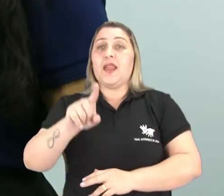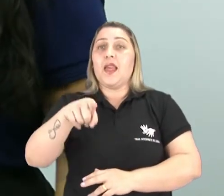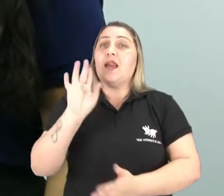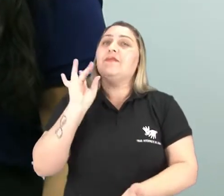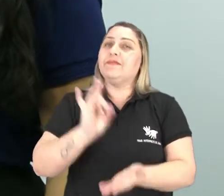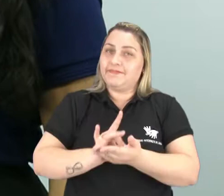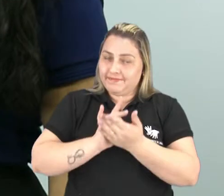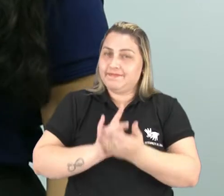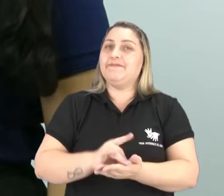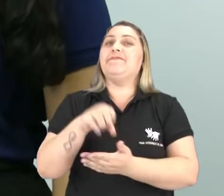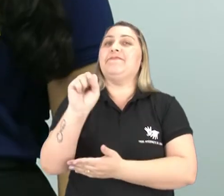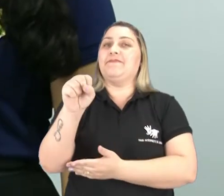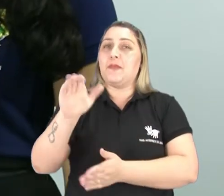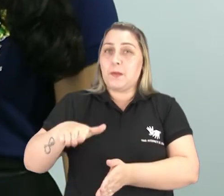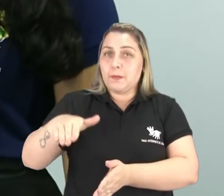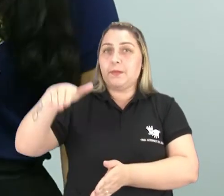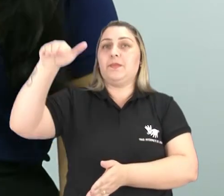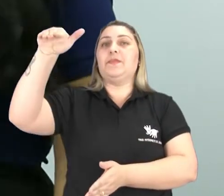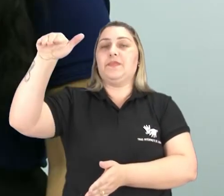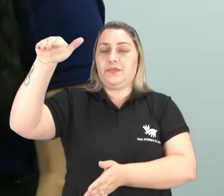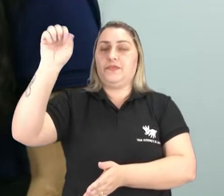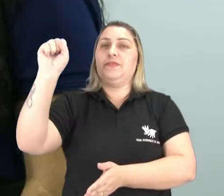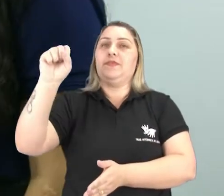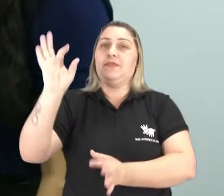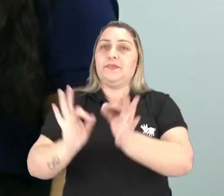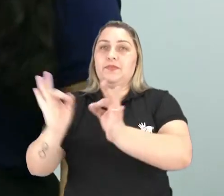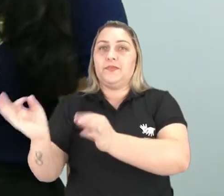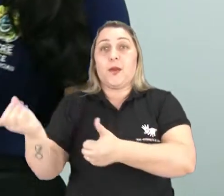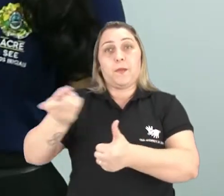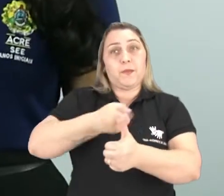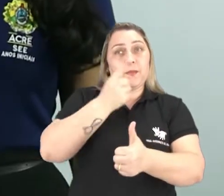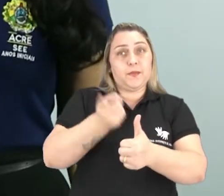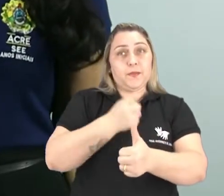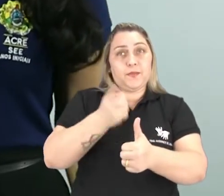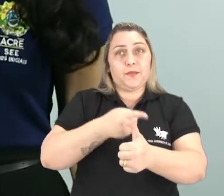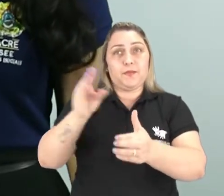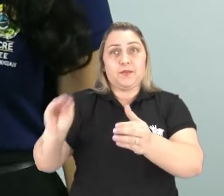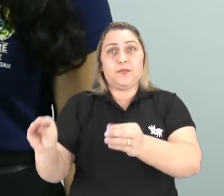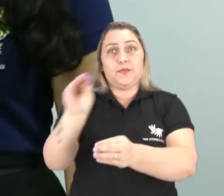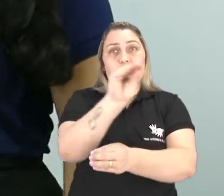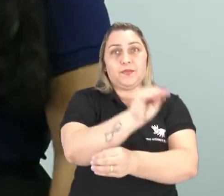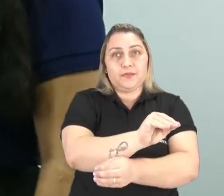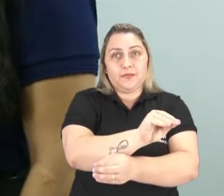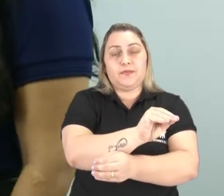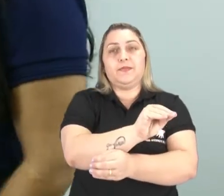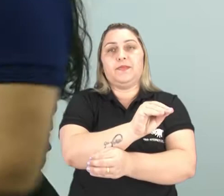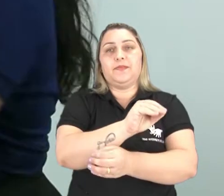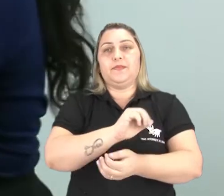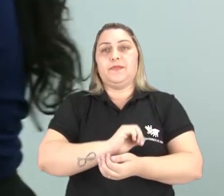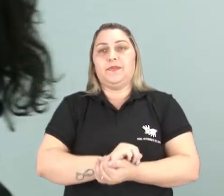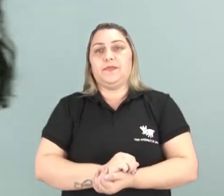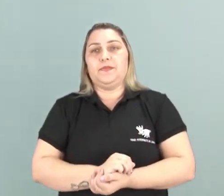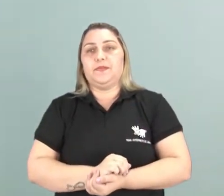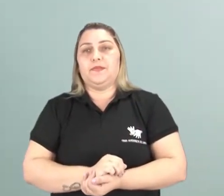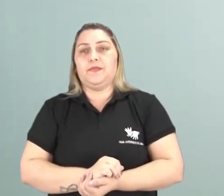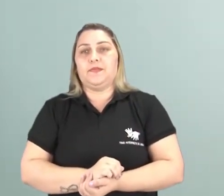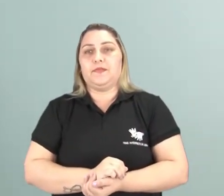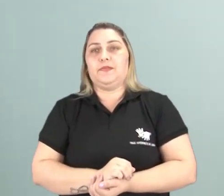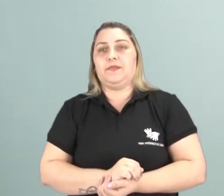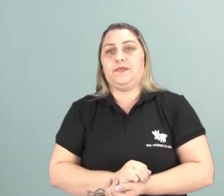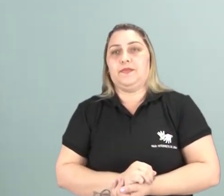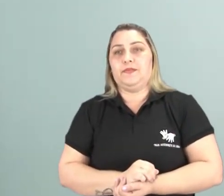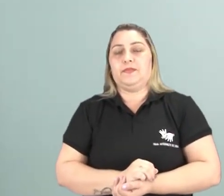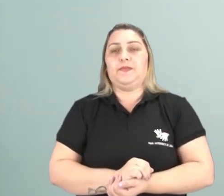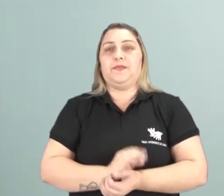e esse esse é o balão sim então vamos colocar ele no primeiro lugar